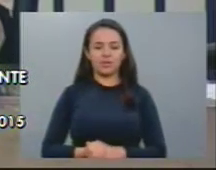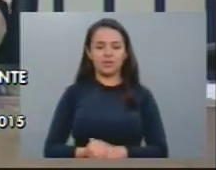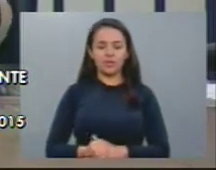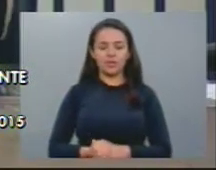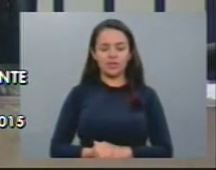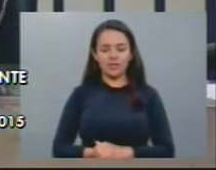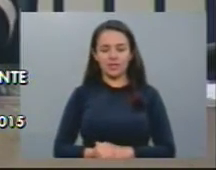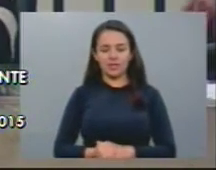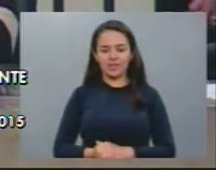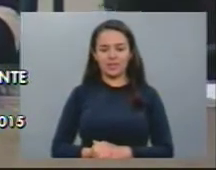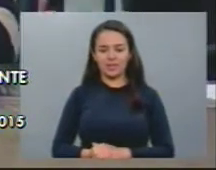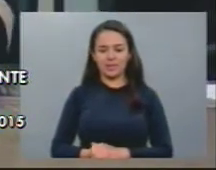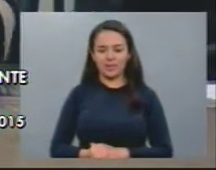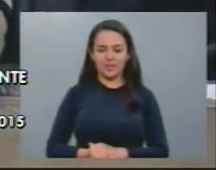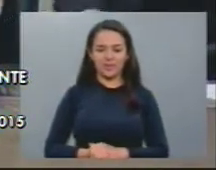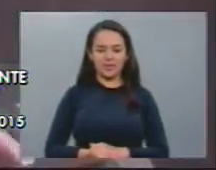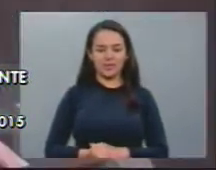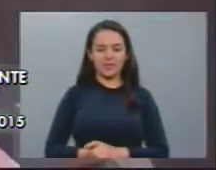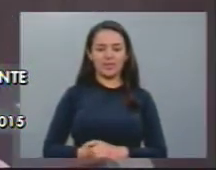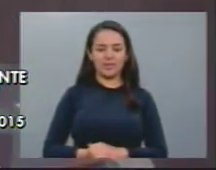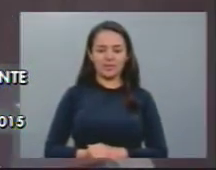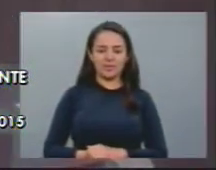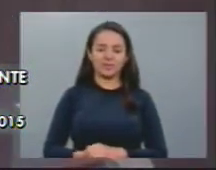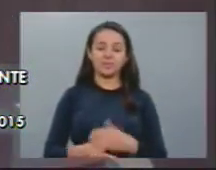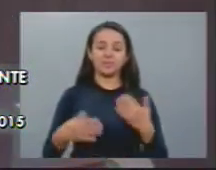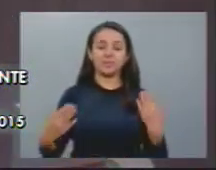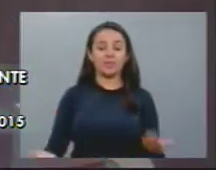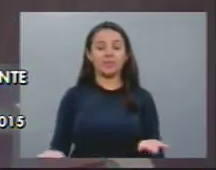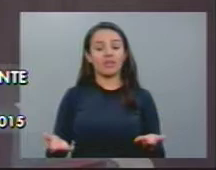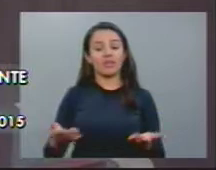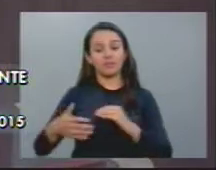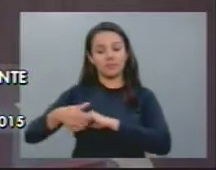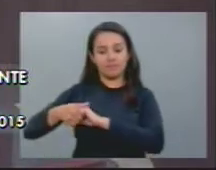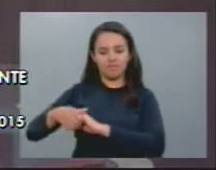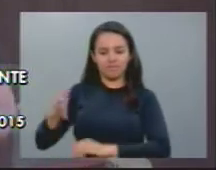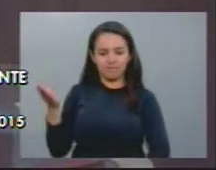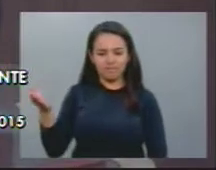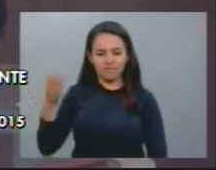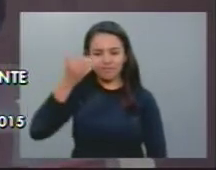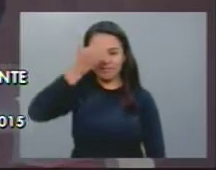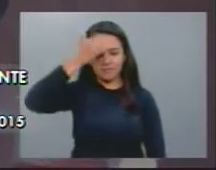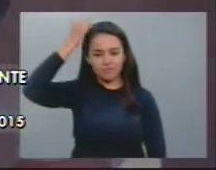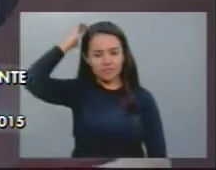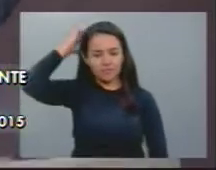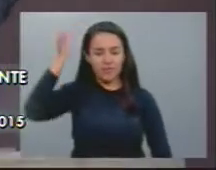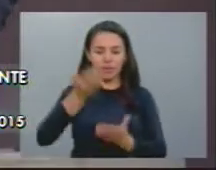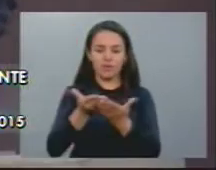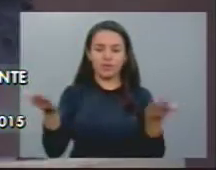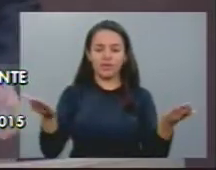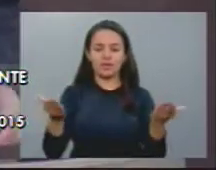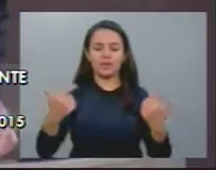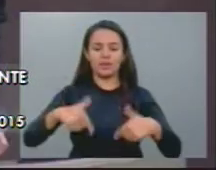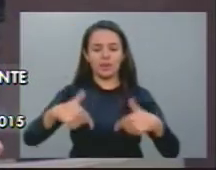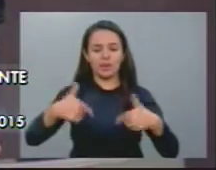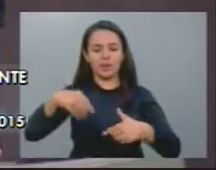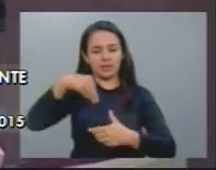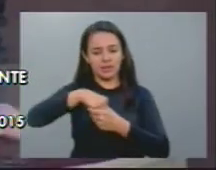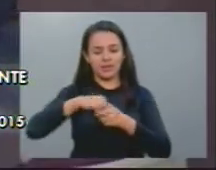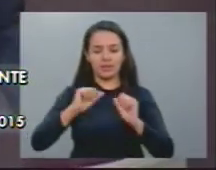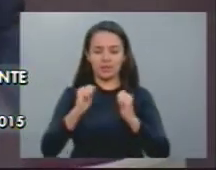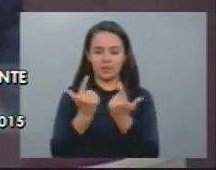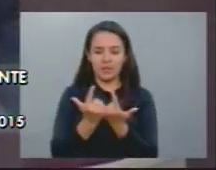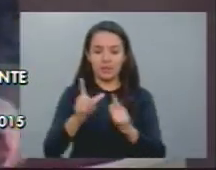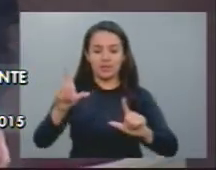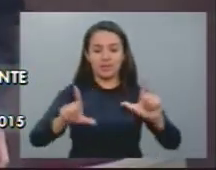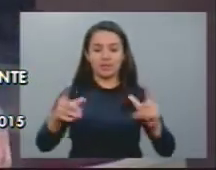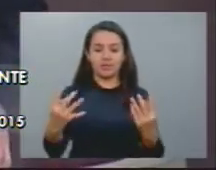Senhora Presidenta, senhores deputados, senhoras deputadas, aos trabalhadores aqui da casa, meu boa tarde, aqueles que nos veem e